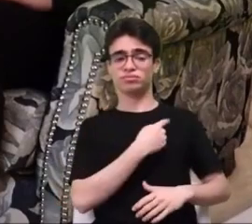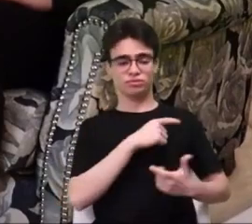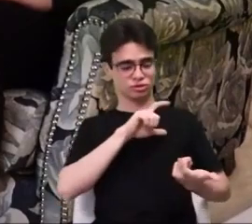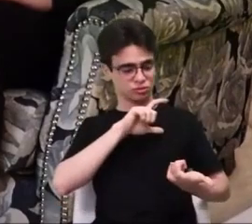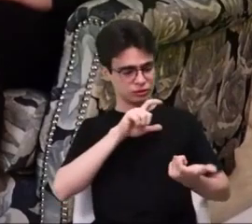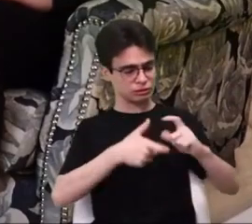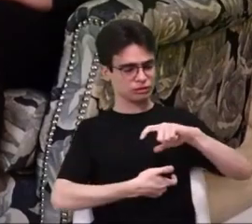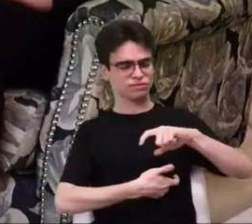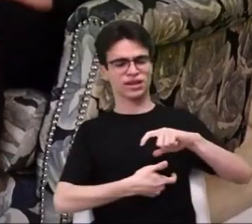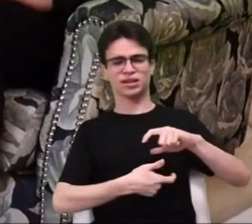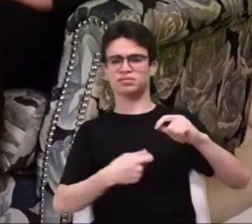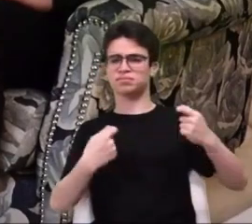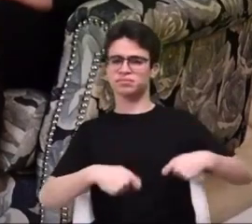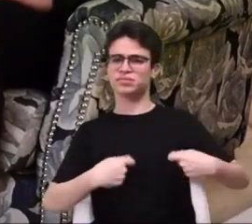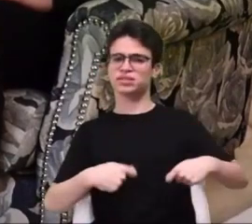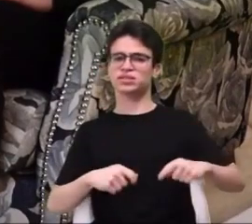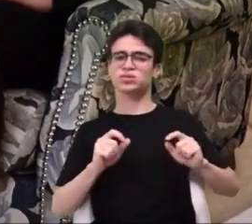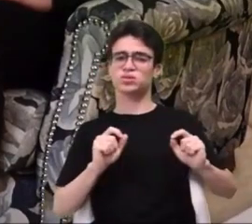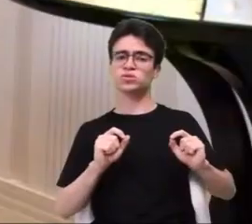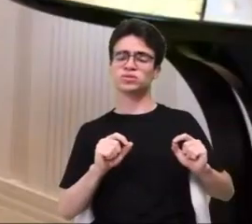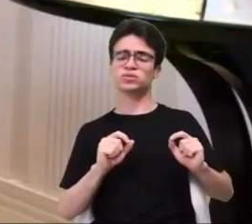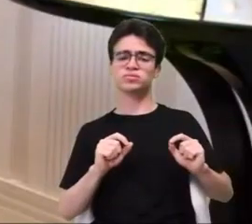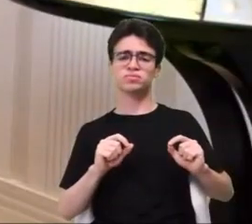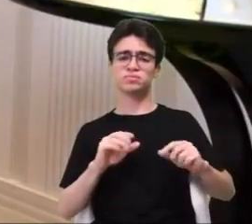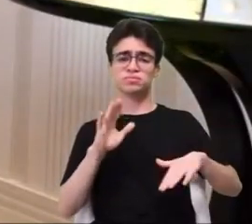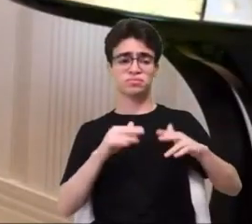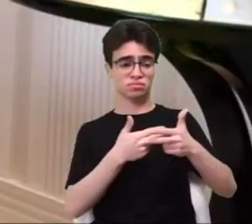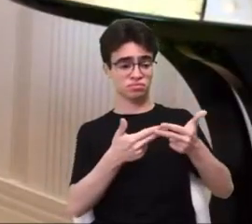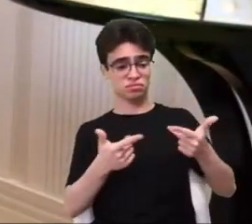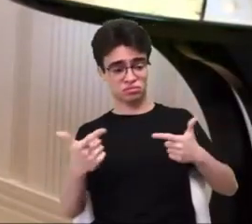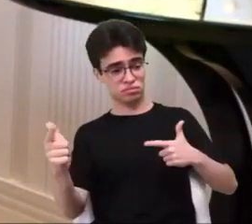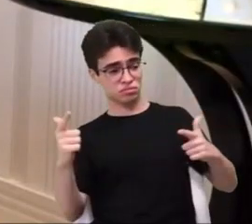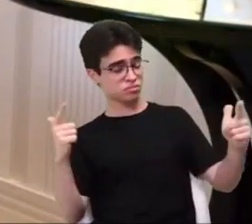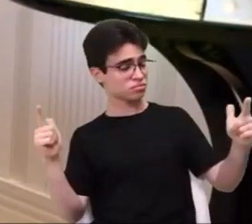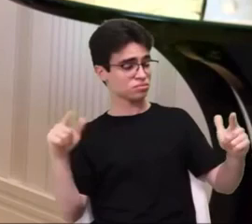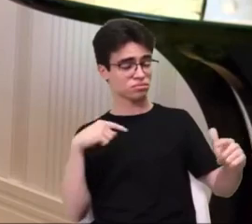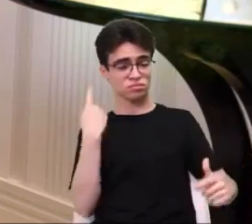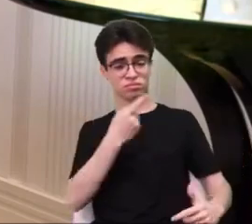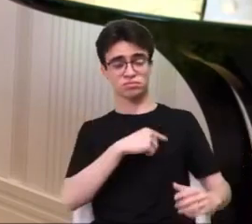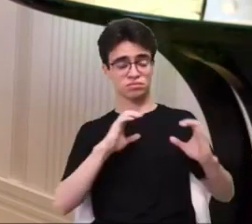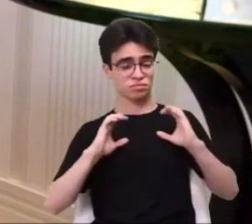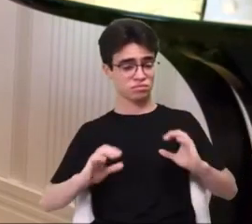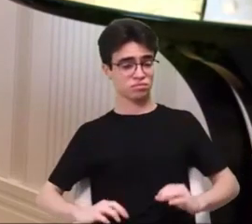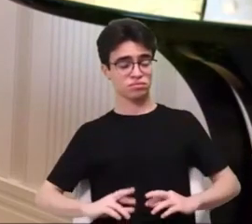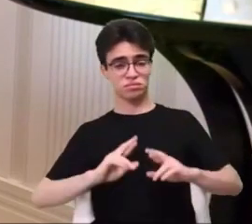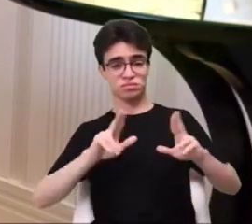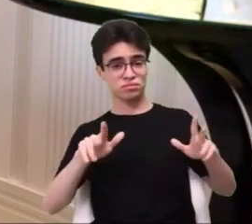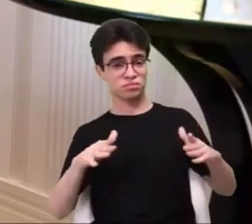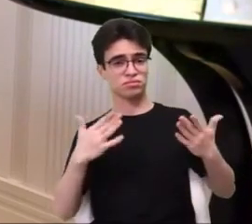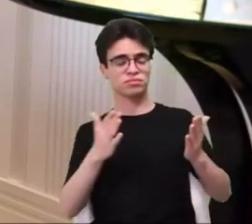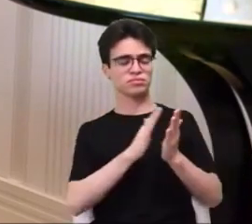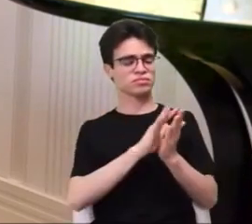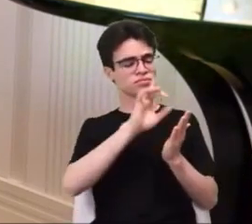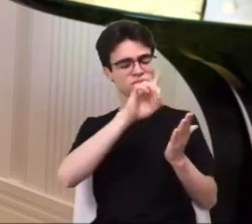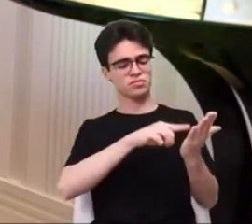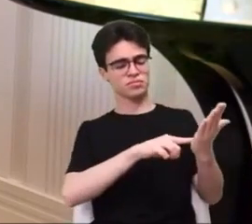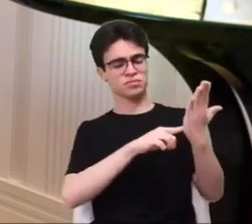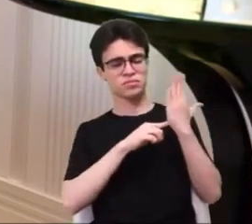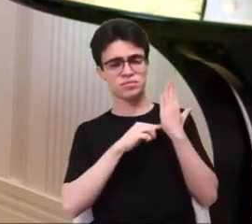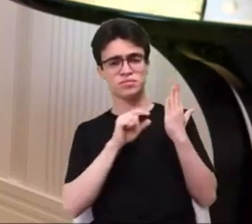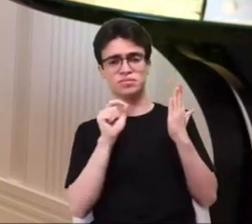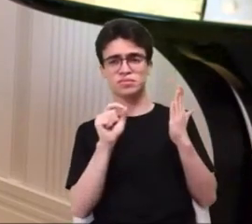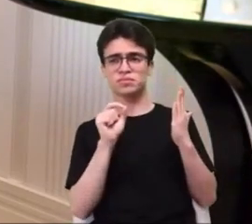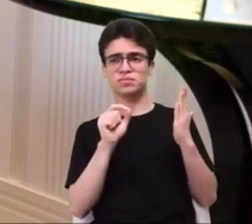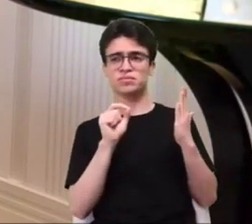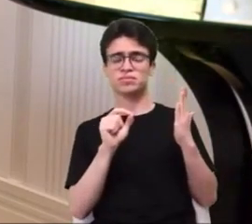ressignificar coisas que nos levam a outros tipos de atitudes. E a palavra de Deus sempre vai nos mostrar,